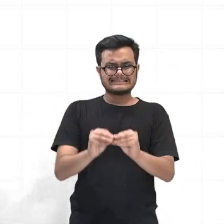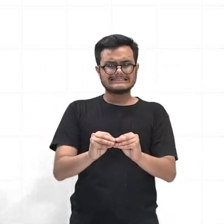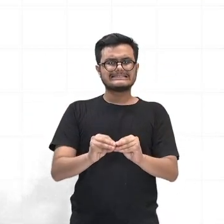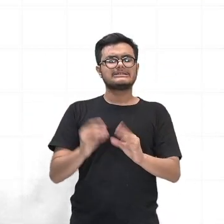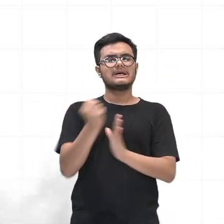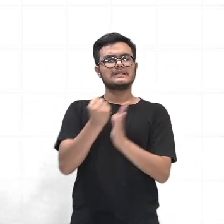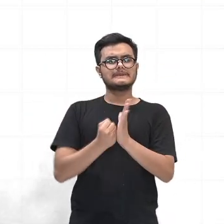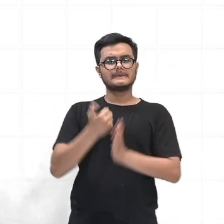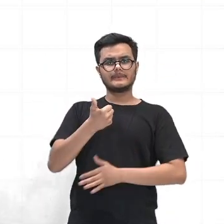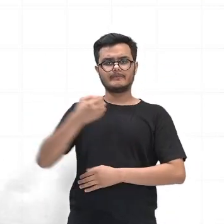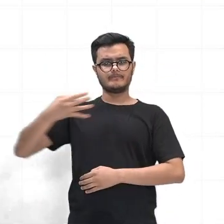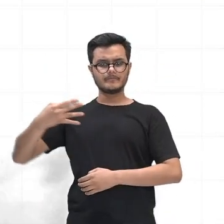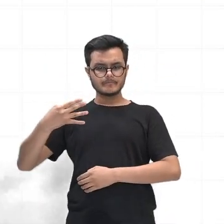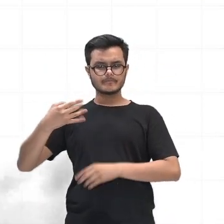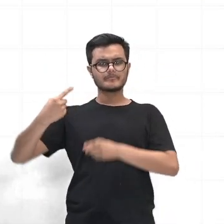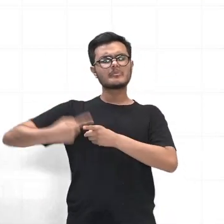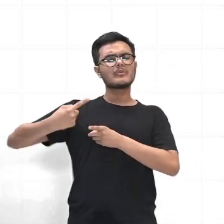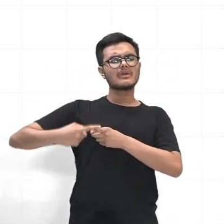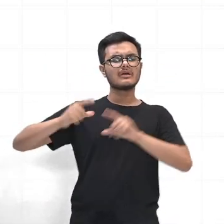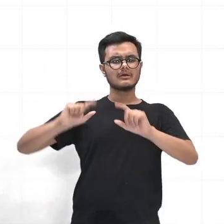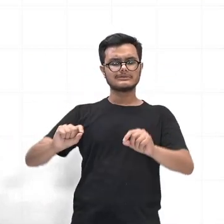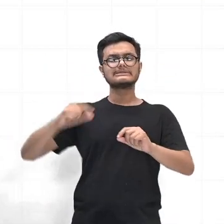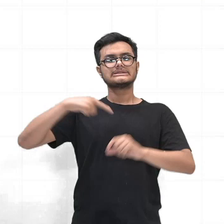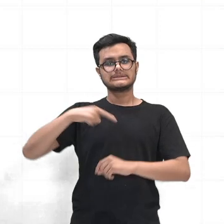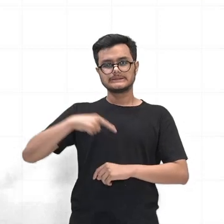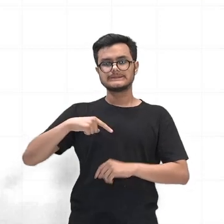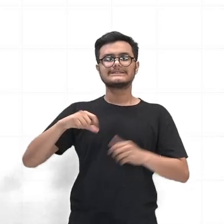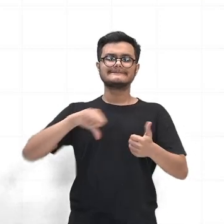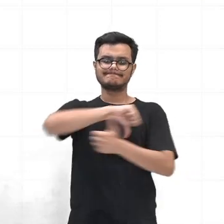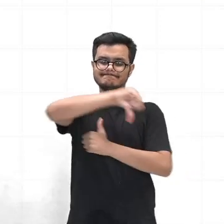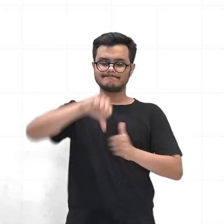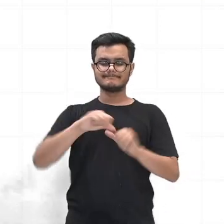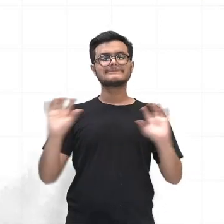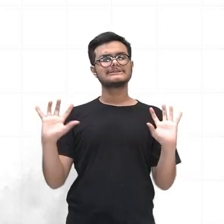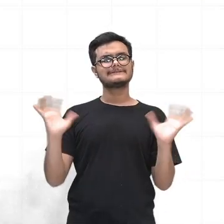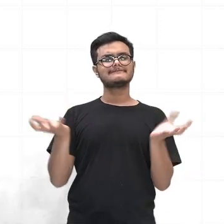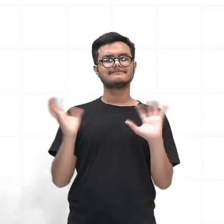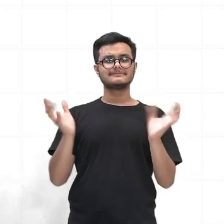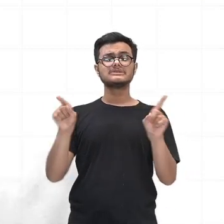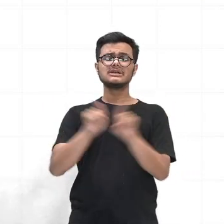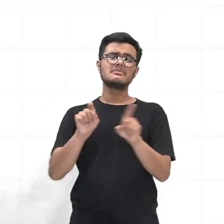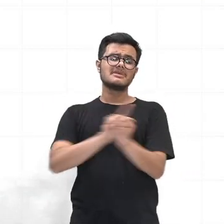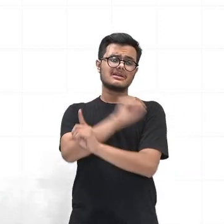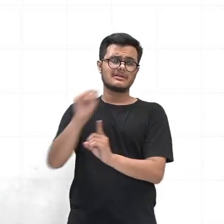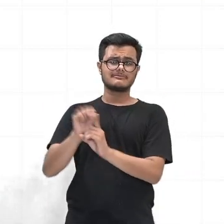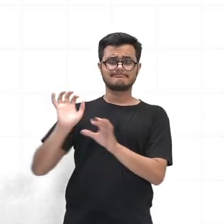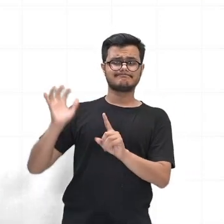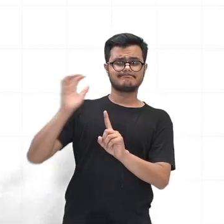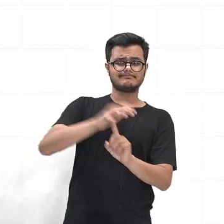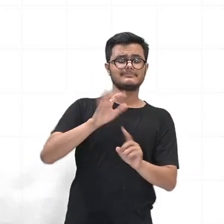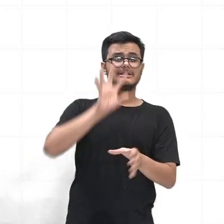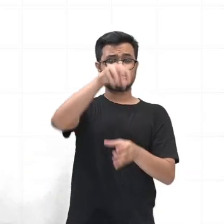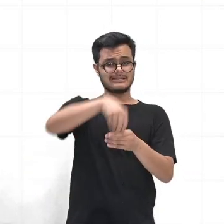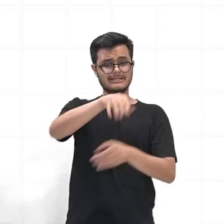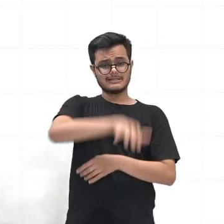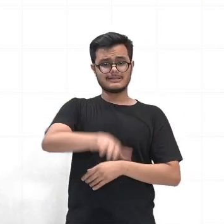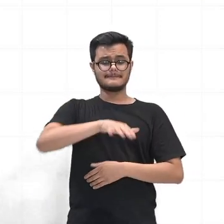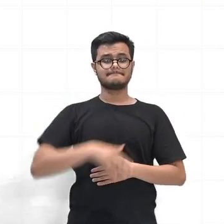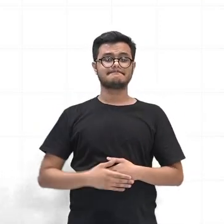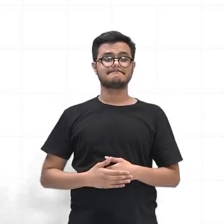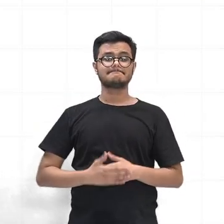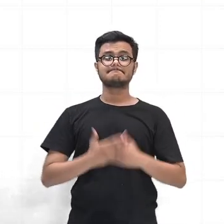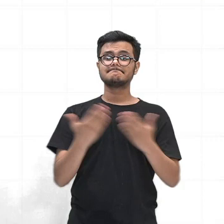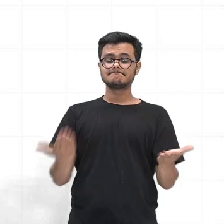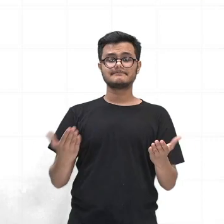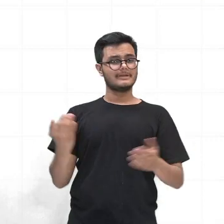século XIV, possivelmente devido às mudanças climáticas e fatores sociais internos. Seu legado